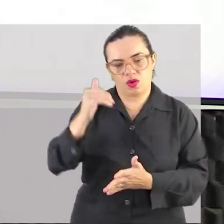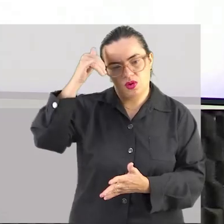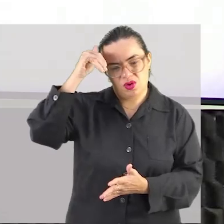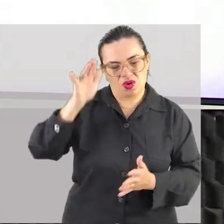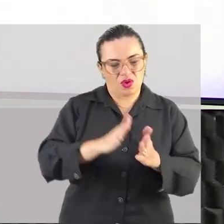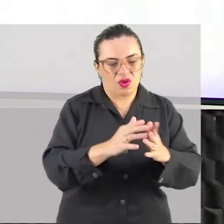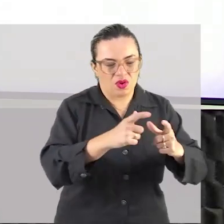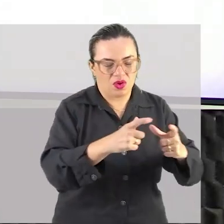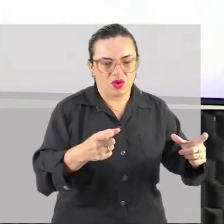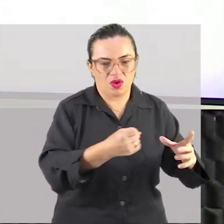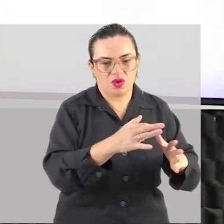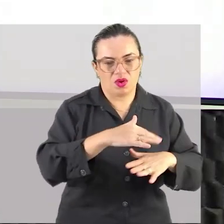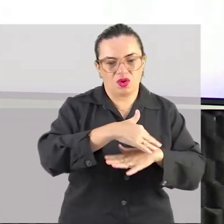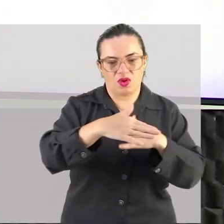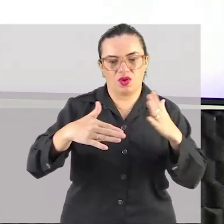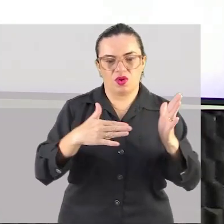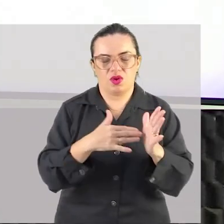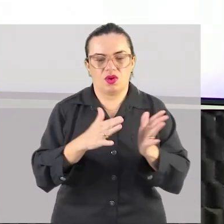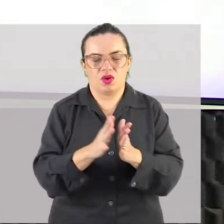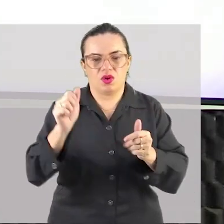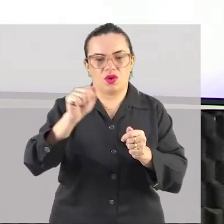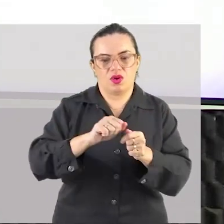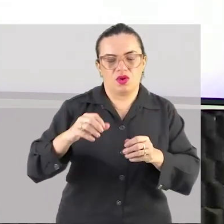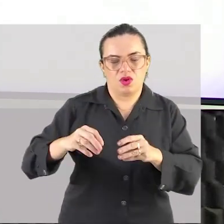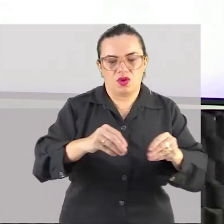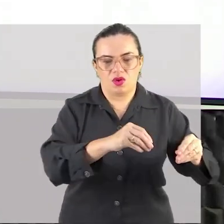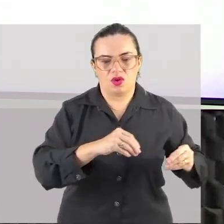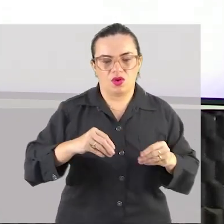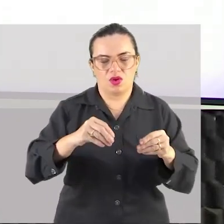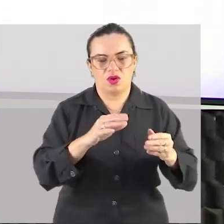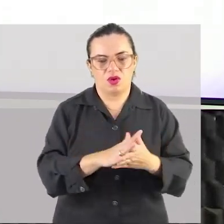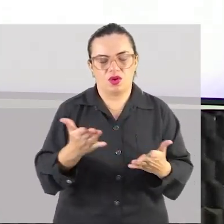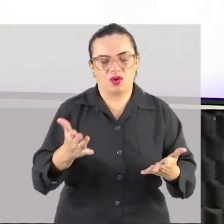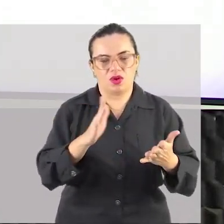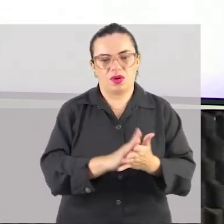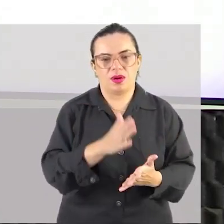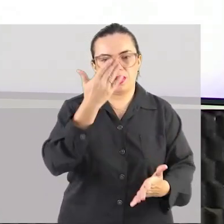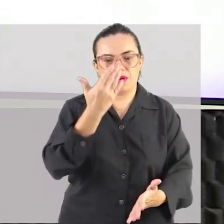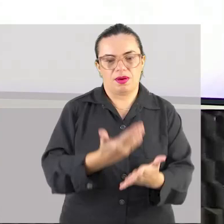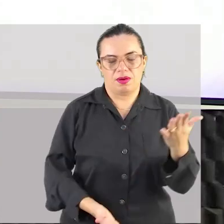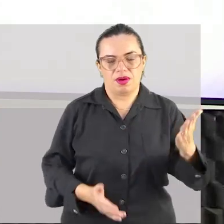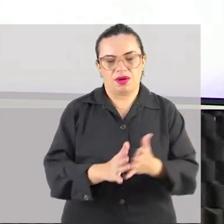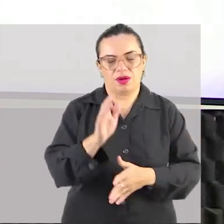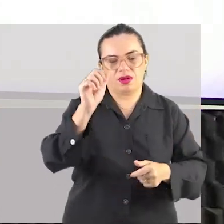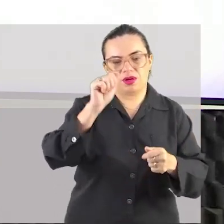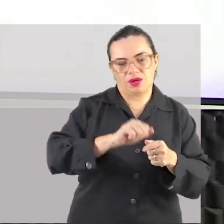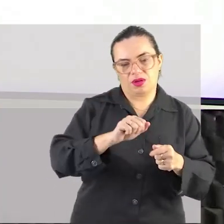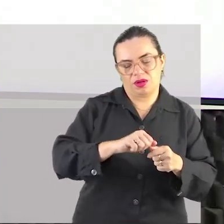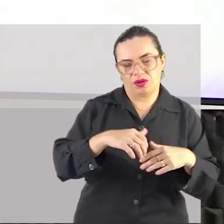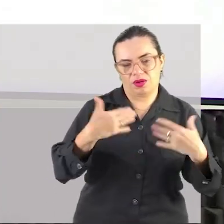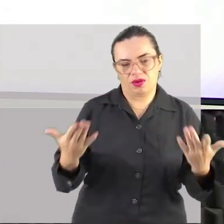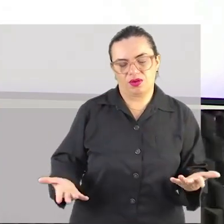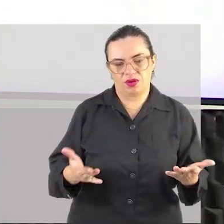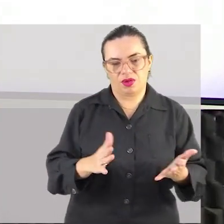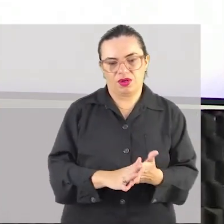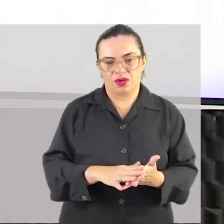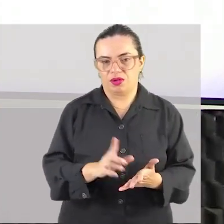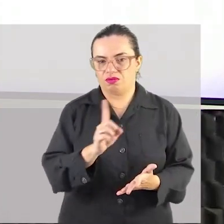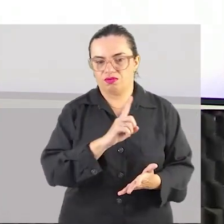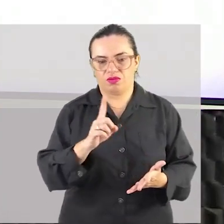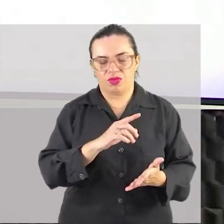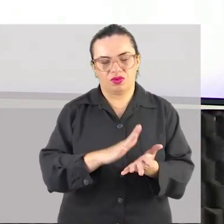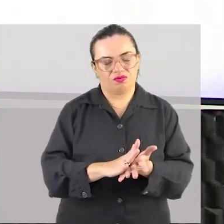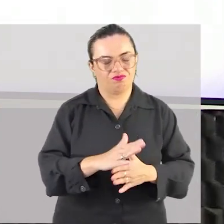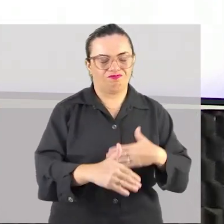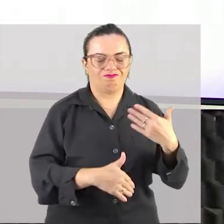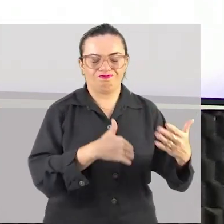extensiva, tá? Isso tudo vai fazer com que a terra gere um empobrecimento. E esse empobrecimento não dá